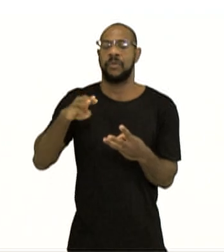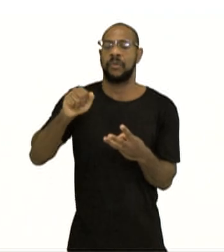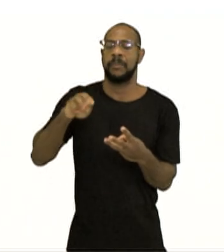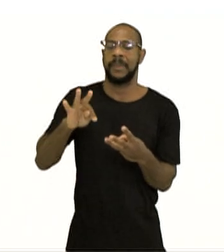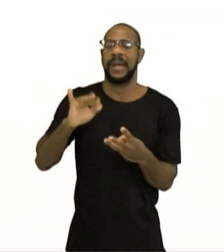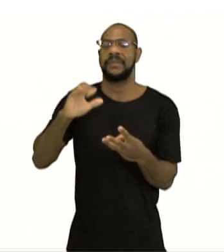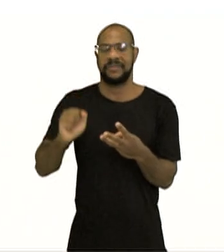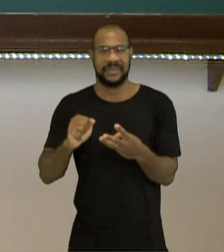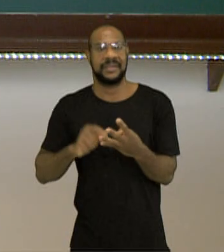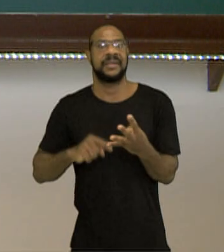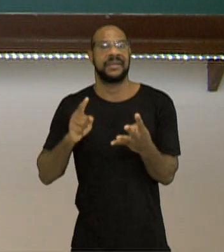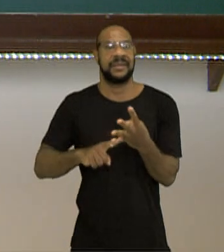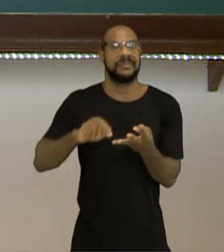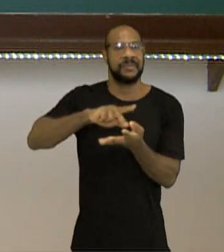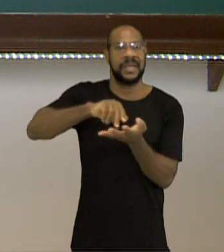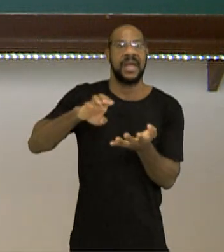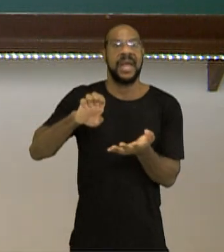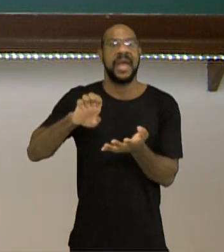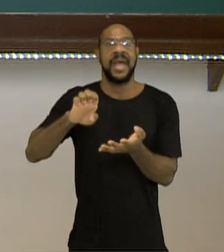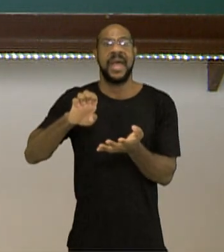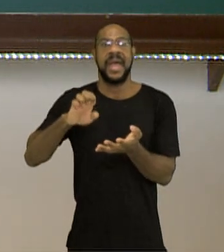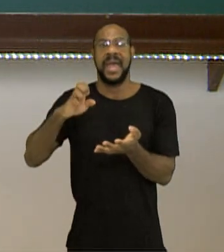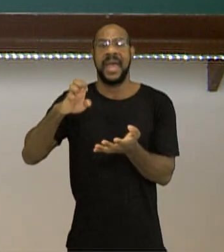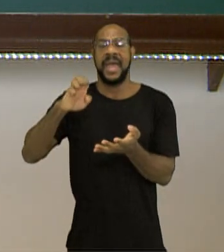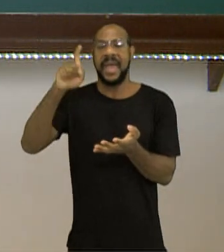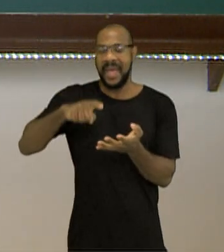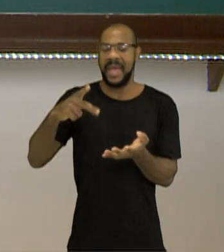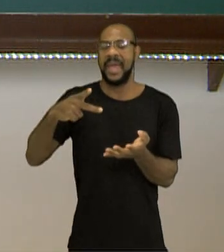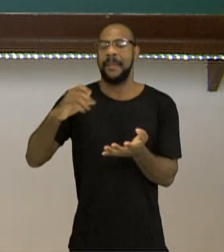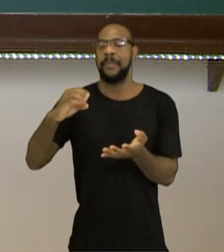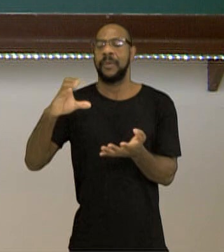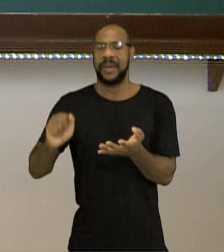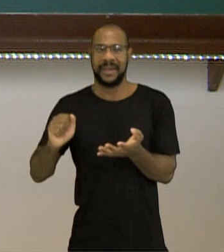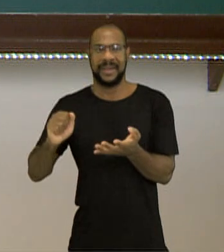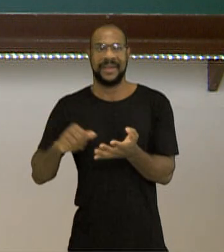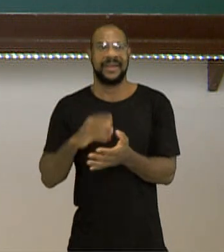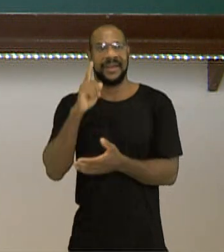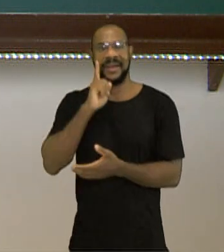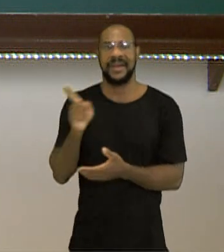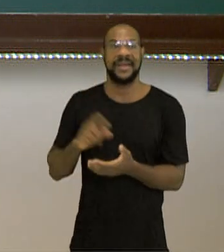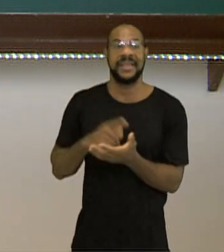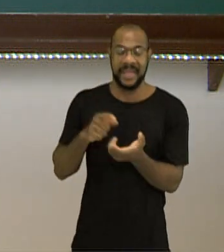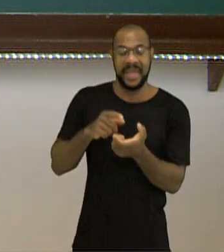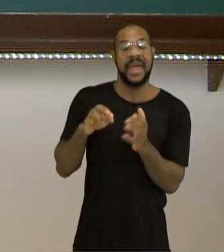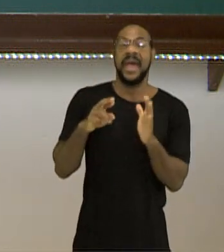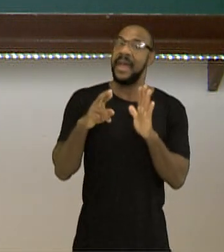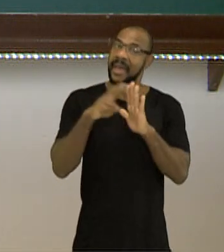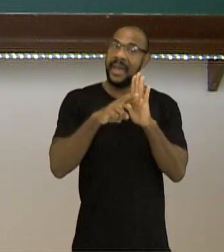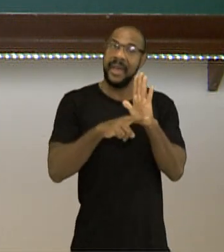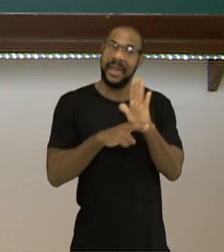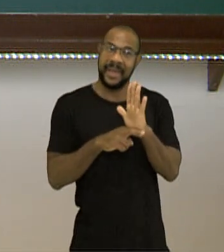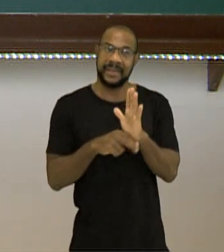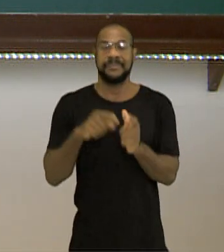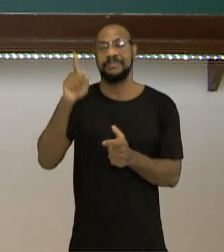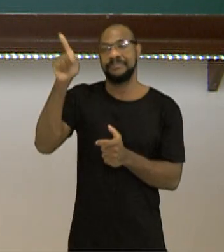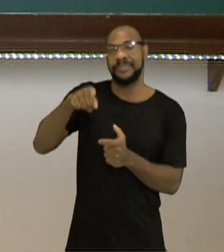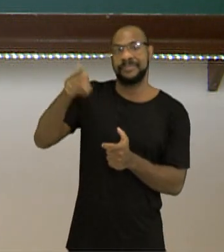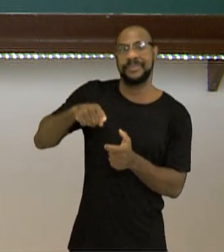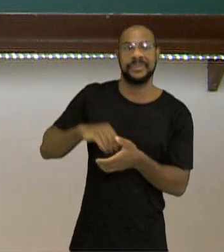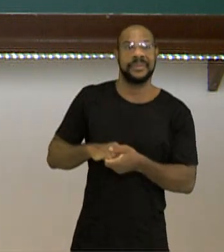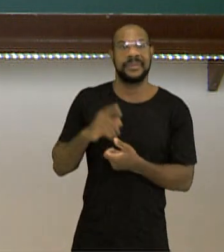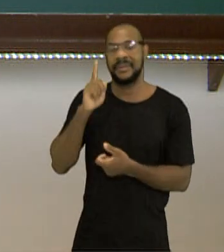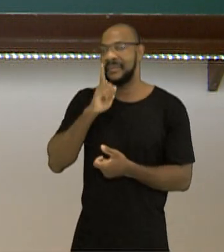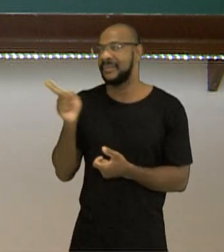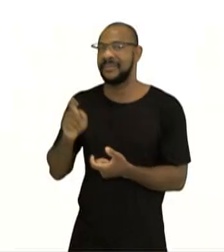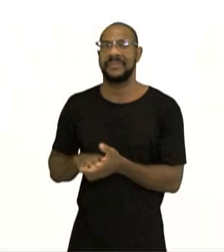Percebeu? Então, nós estamos vendo aqui as regras de acentuação, ó, proparoxítona E vimos aqui